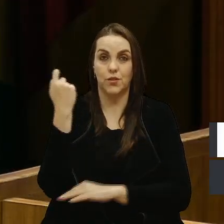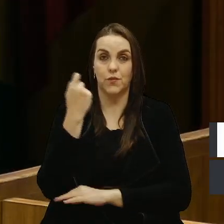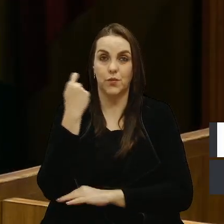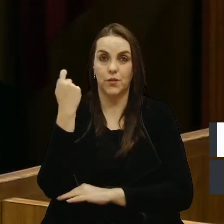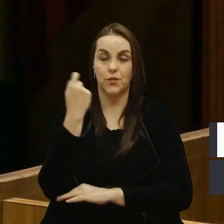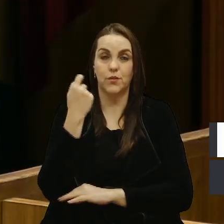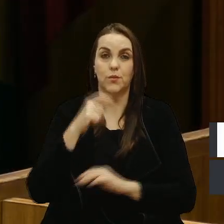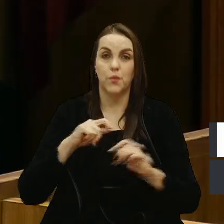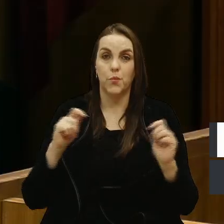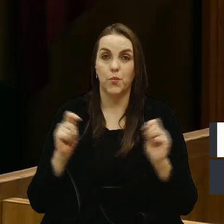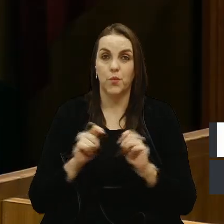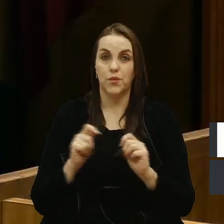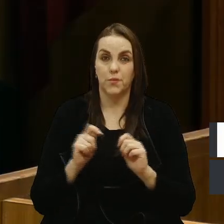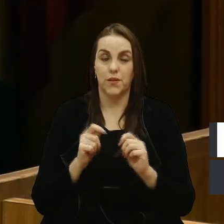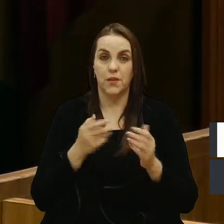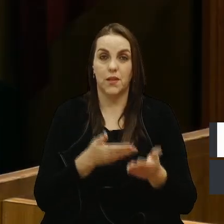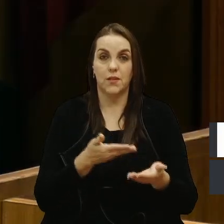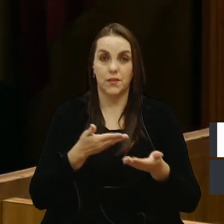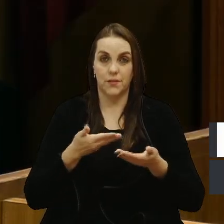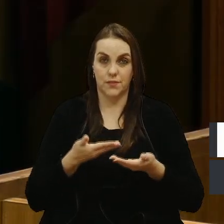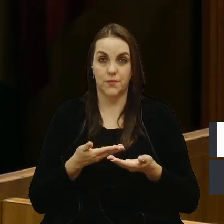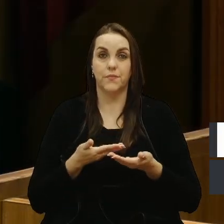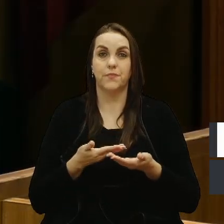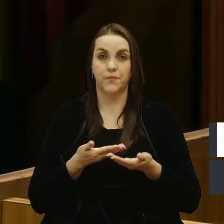possa receber, né,